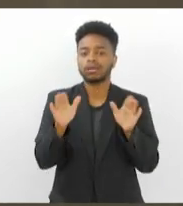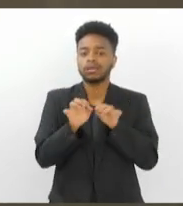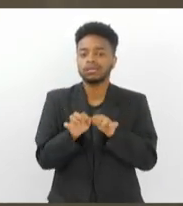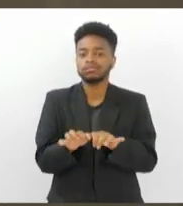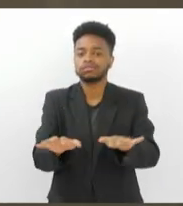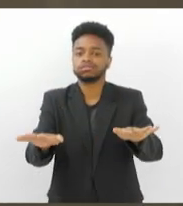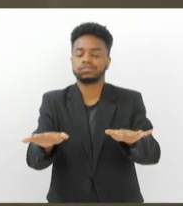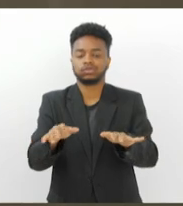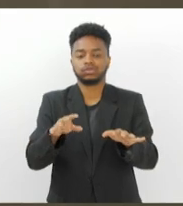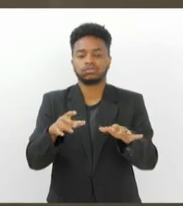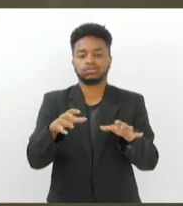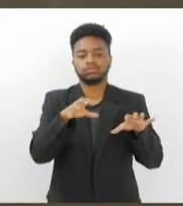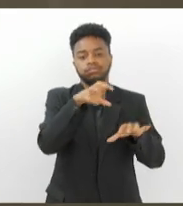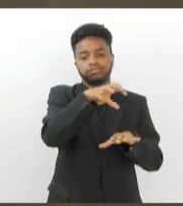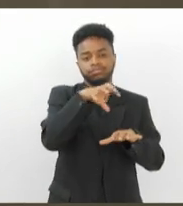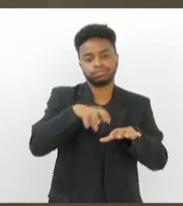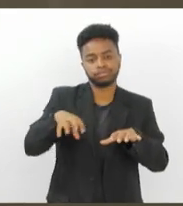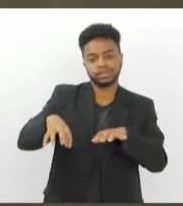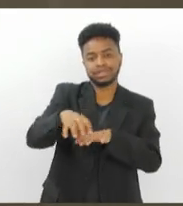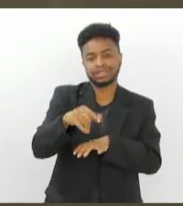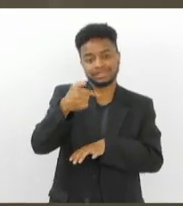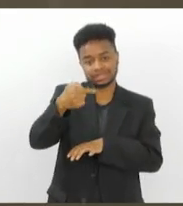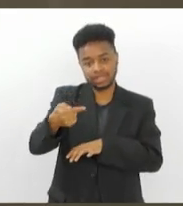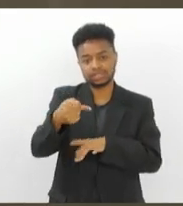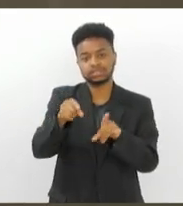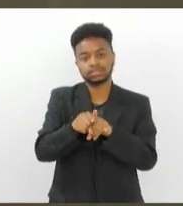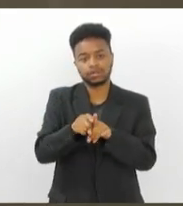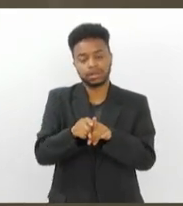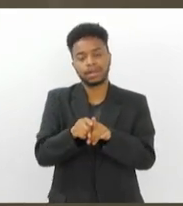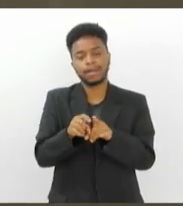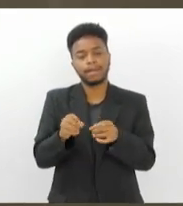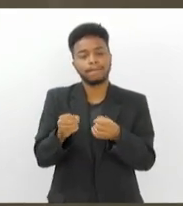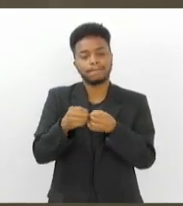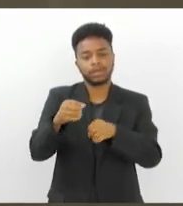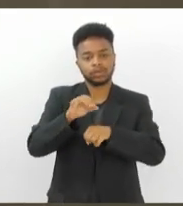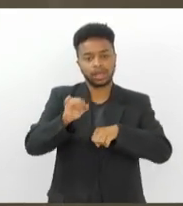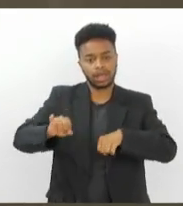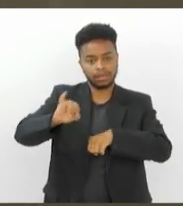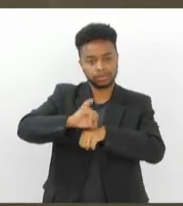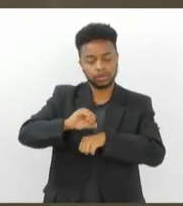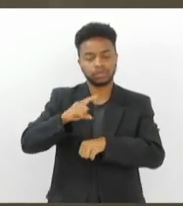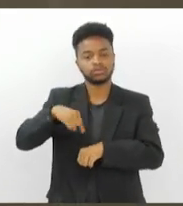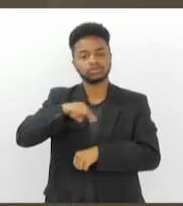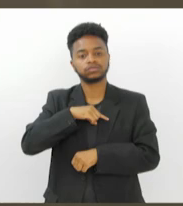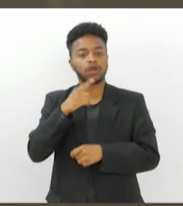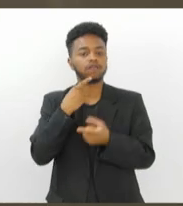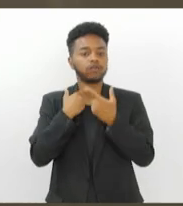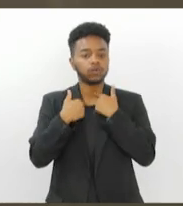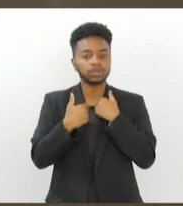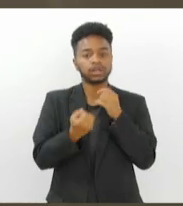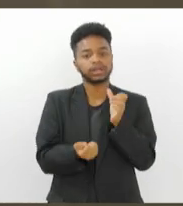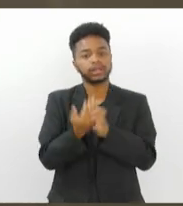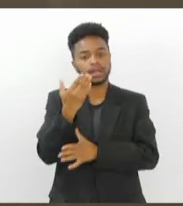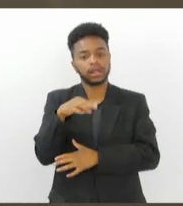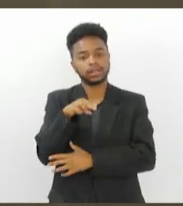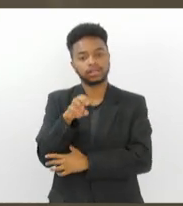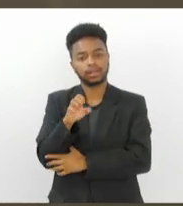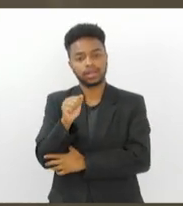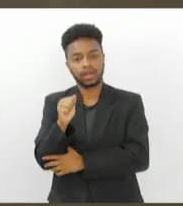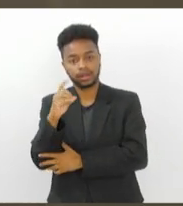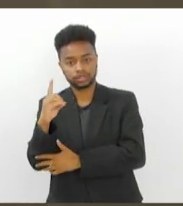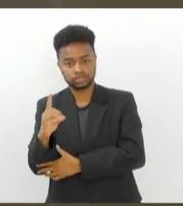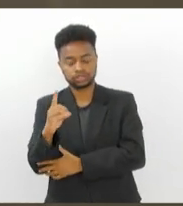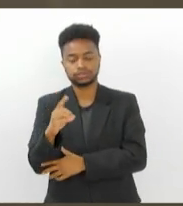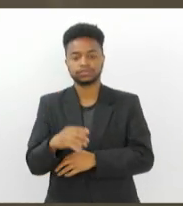regiões são sete regiões mais as quatro da região metropolitana que a gente quer incluir essa unead né que é o Núcleo Estadual de